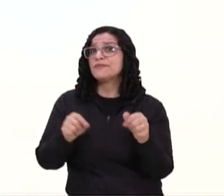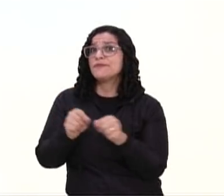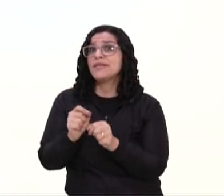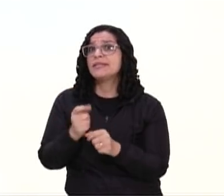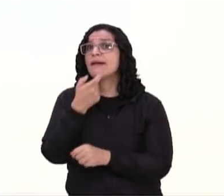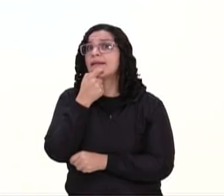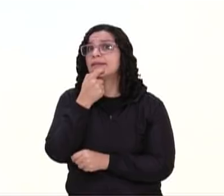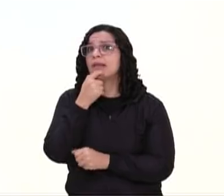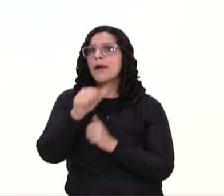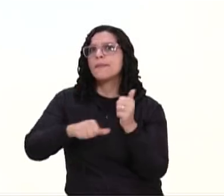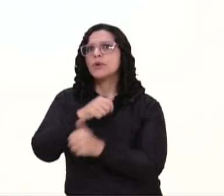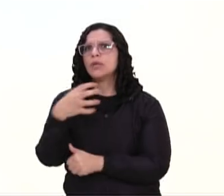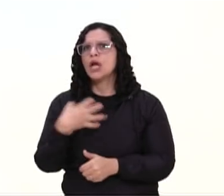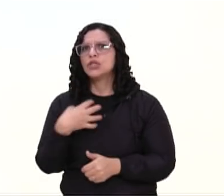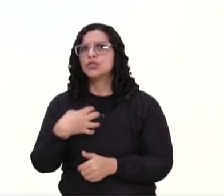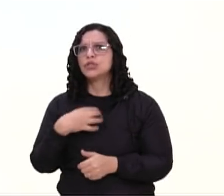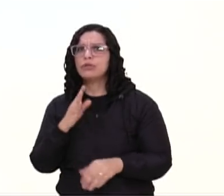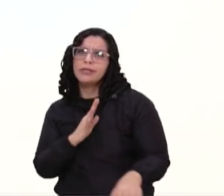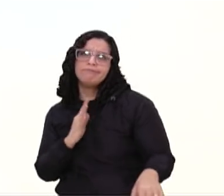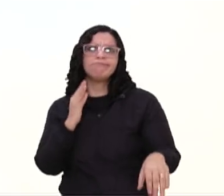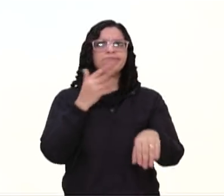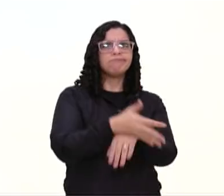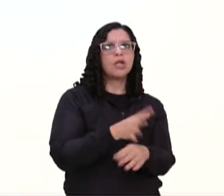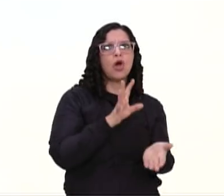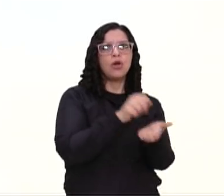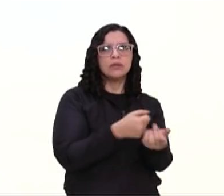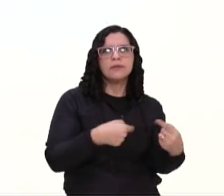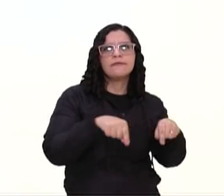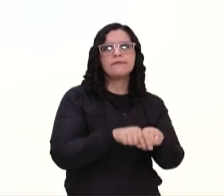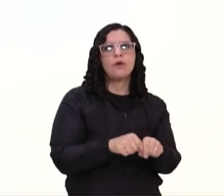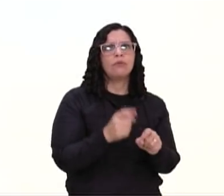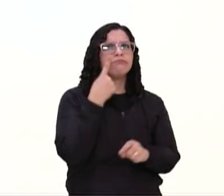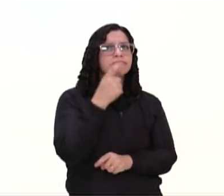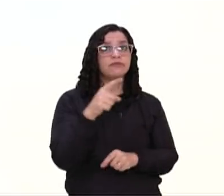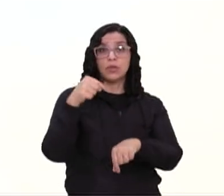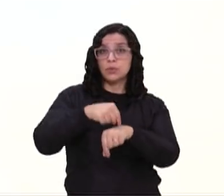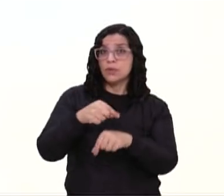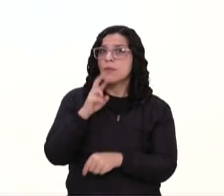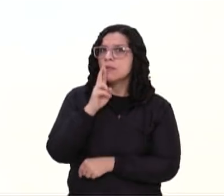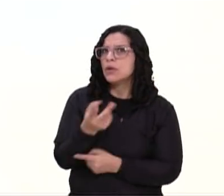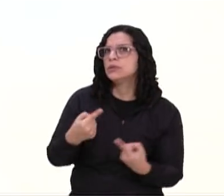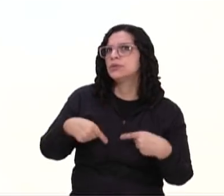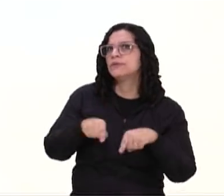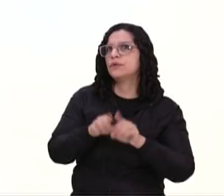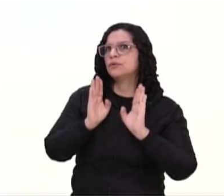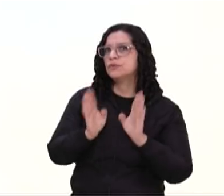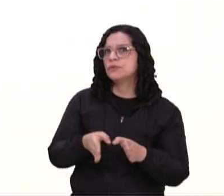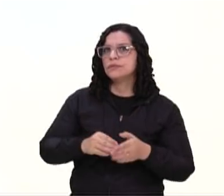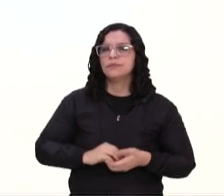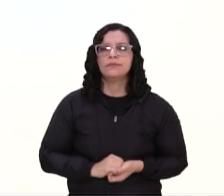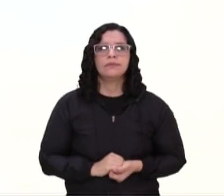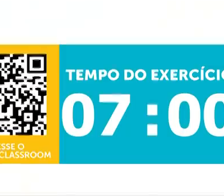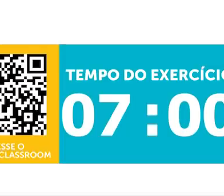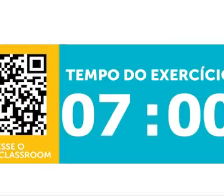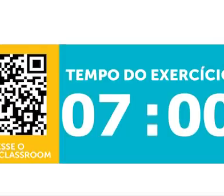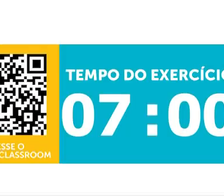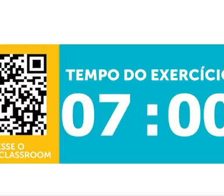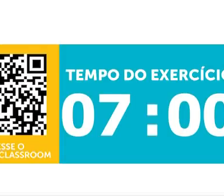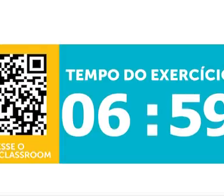Inglaterra mudar sua política em relação às 13 colônias? Vocês terão aí mais um tempinho para responder e eu já retorno.